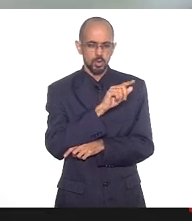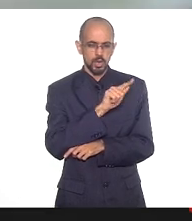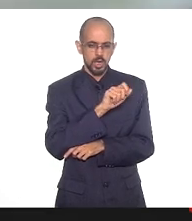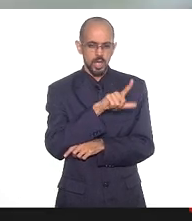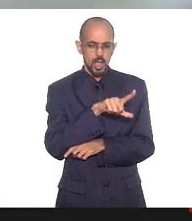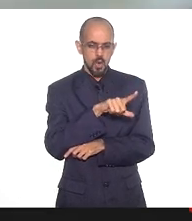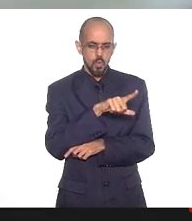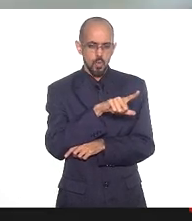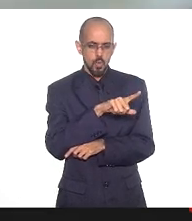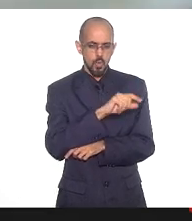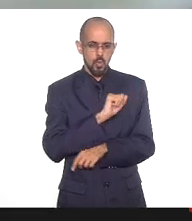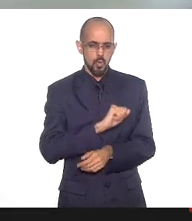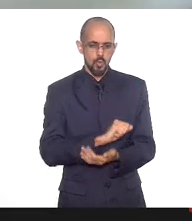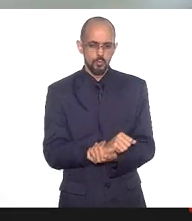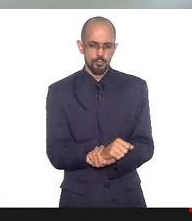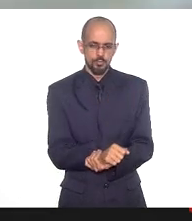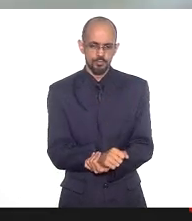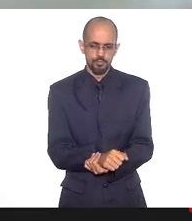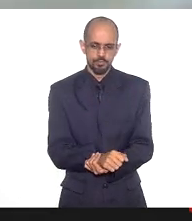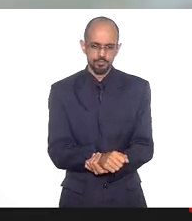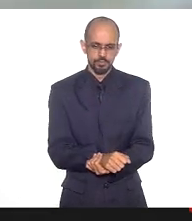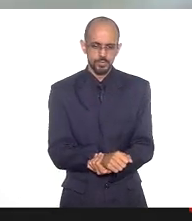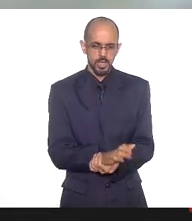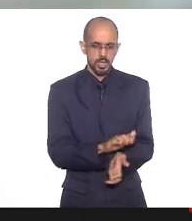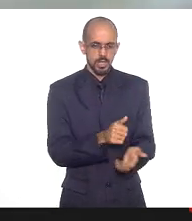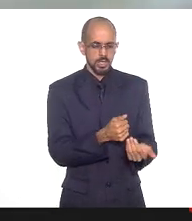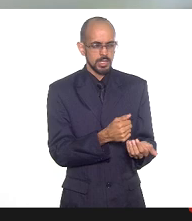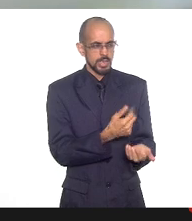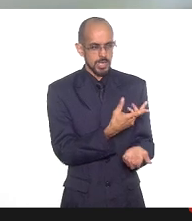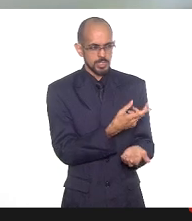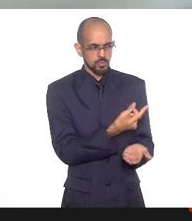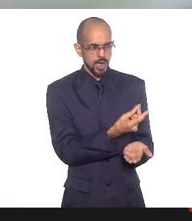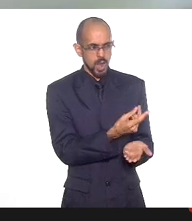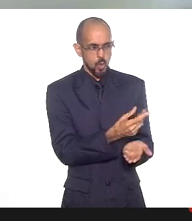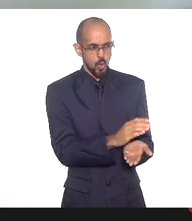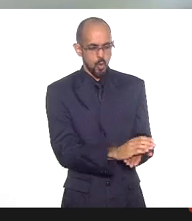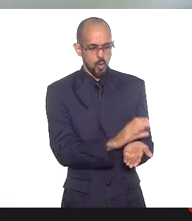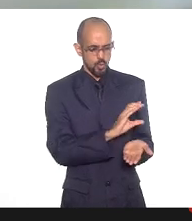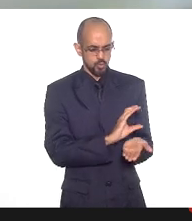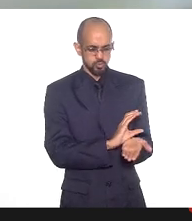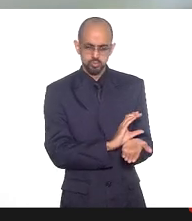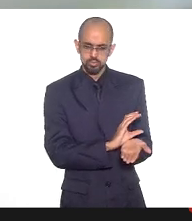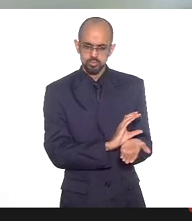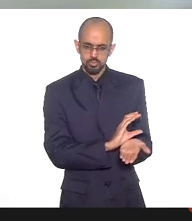cela, doutor André. Bom, e essa receita?